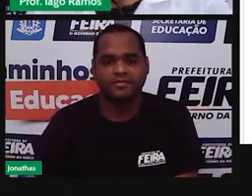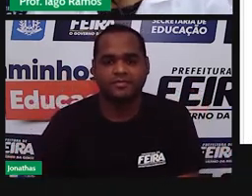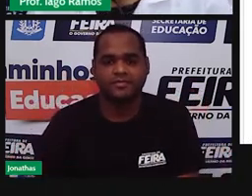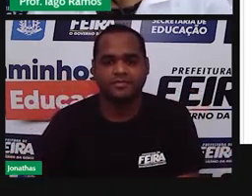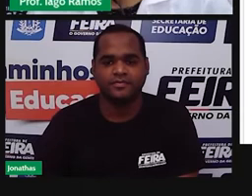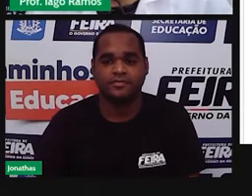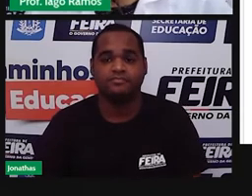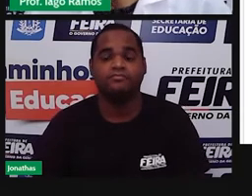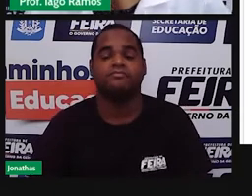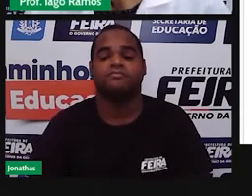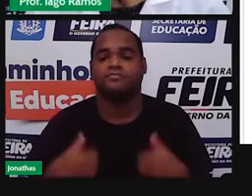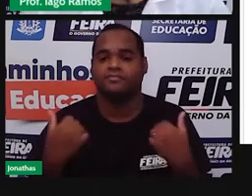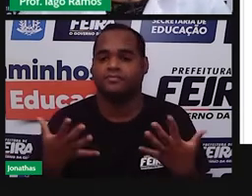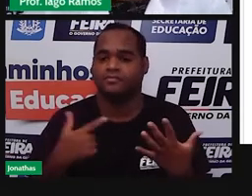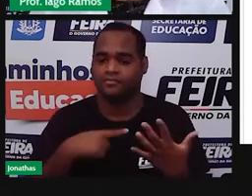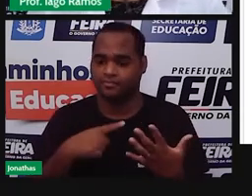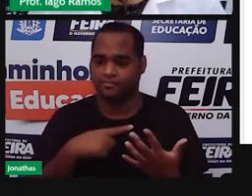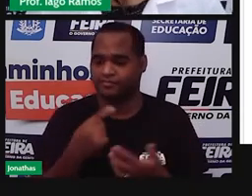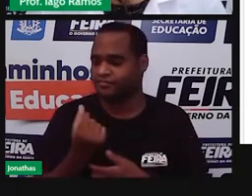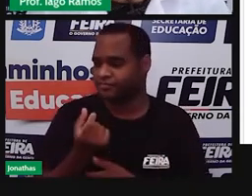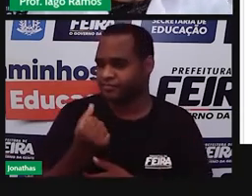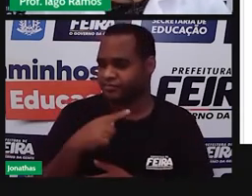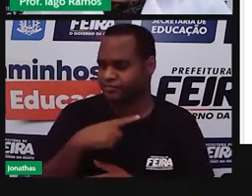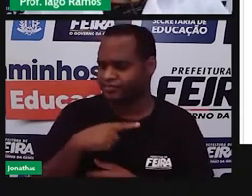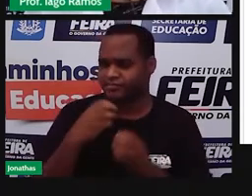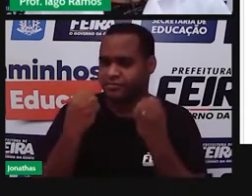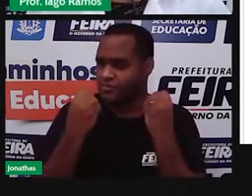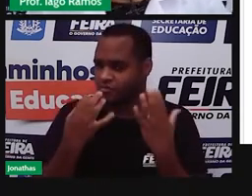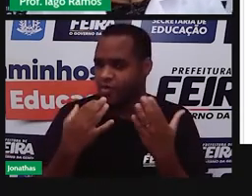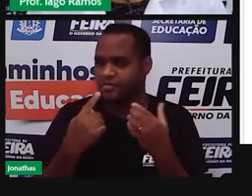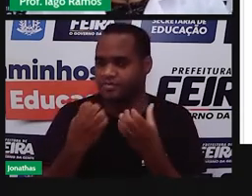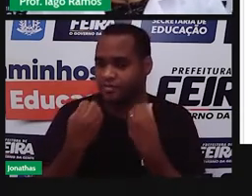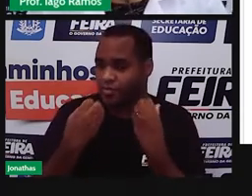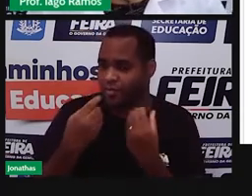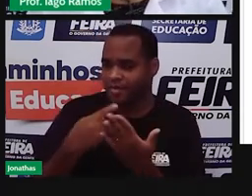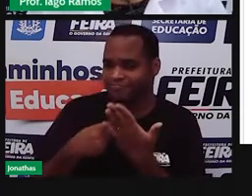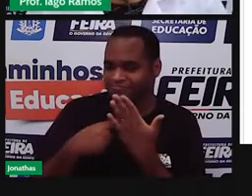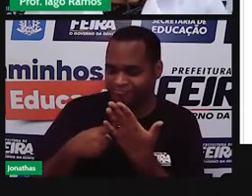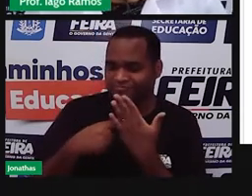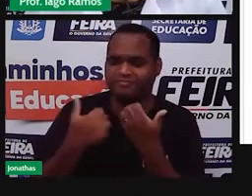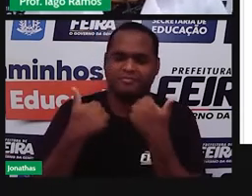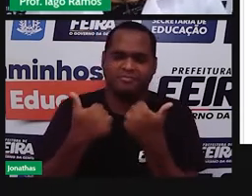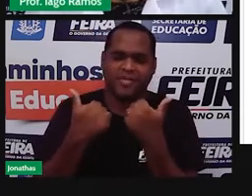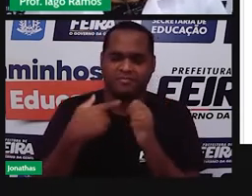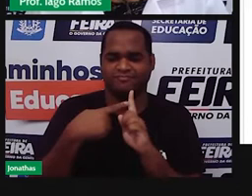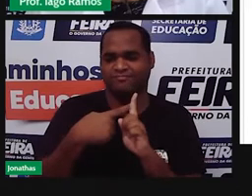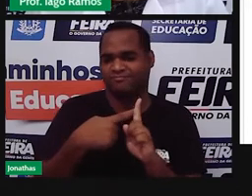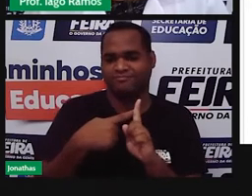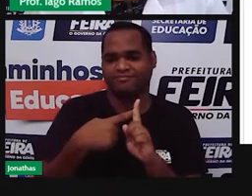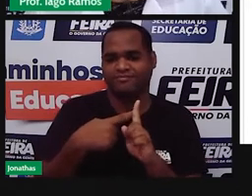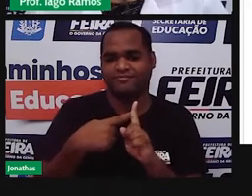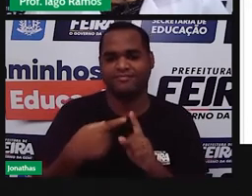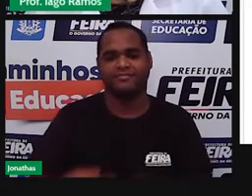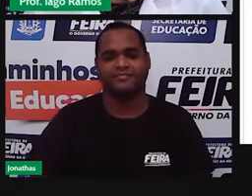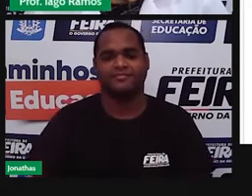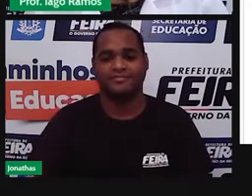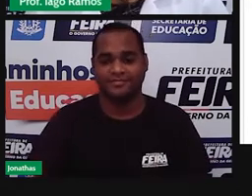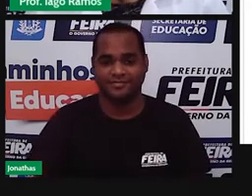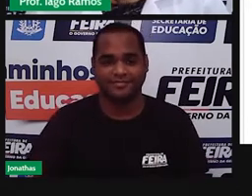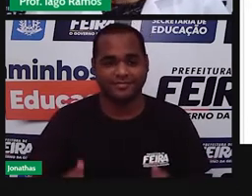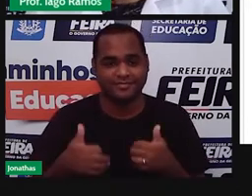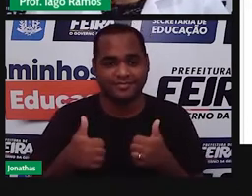Se a gente tem dinheiro, é uma coisa boa. Uma coisa boa é uma coisa positiva. Tá?